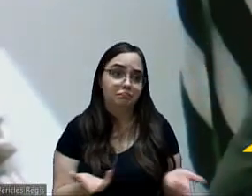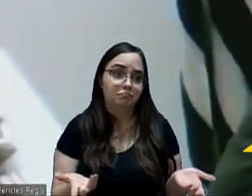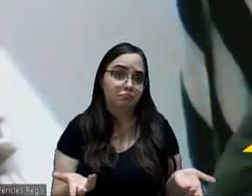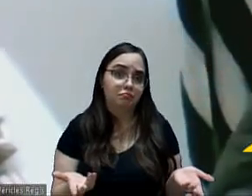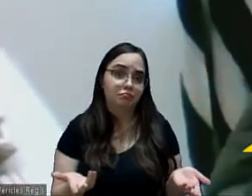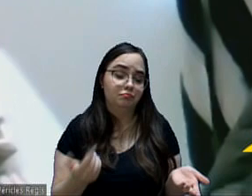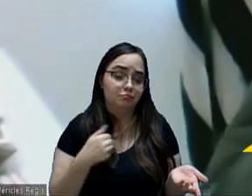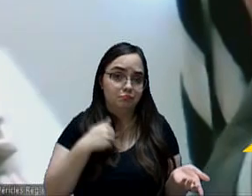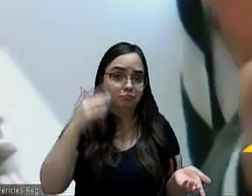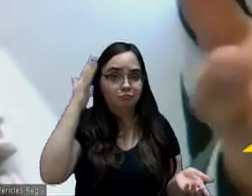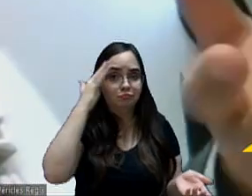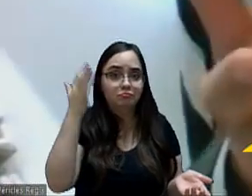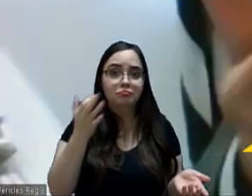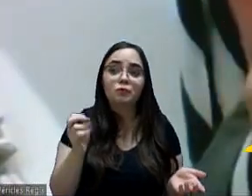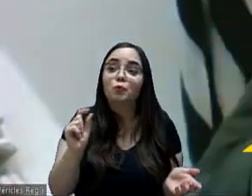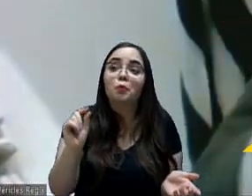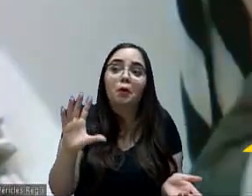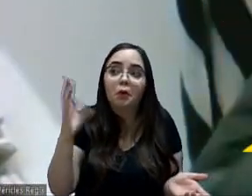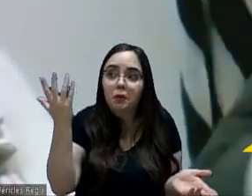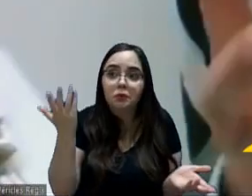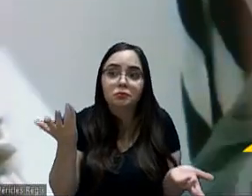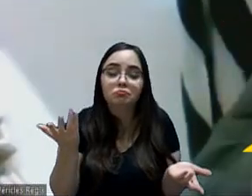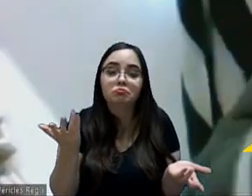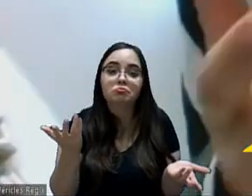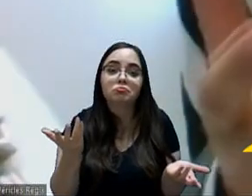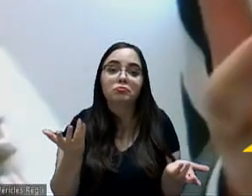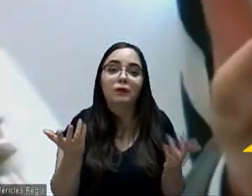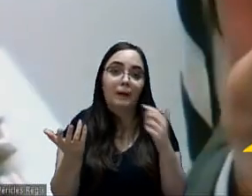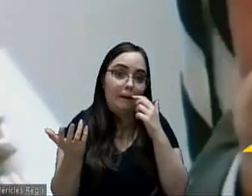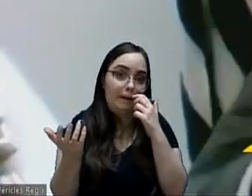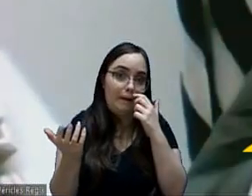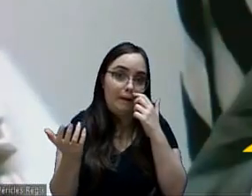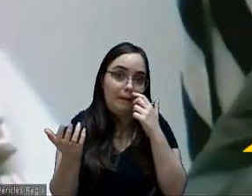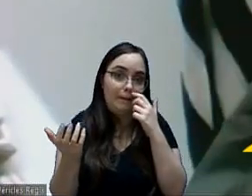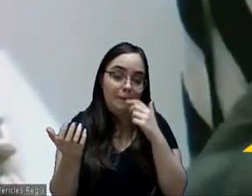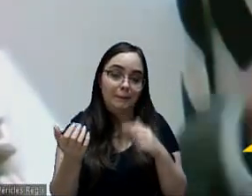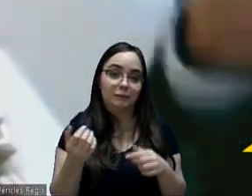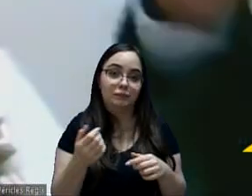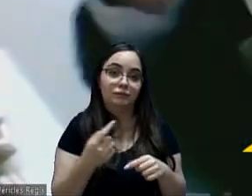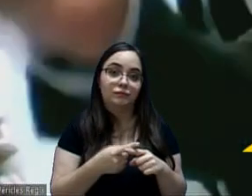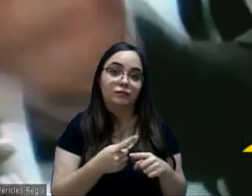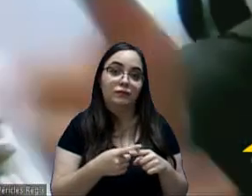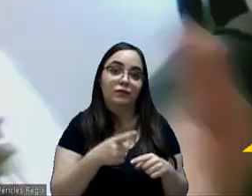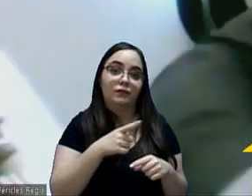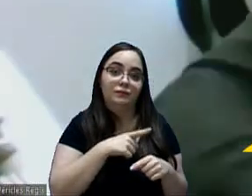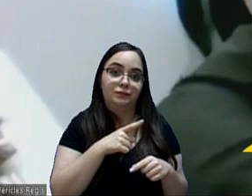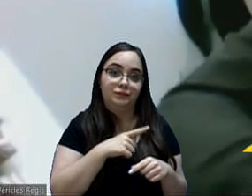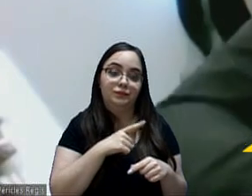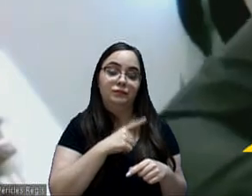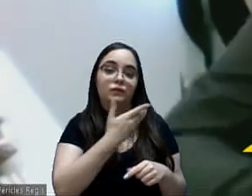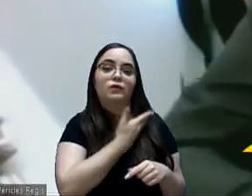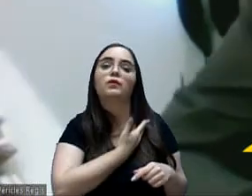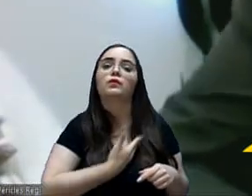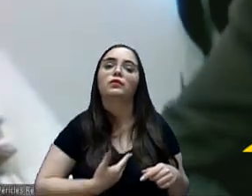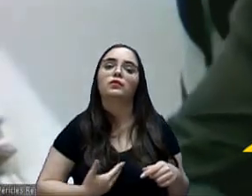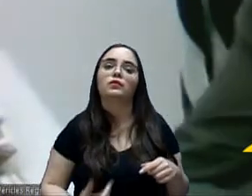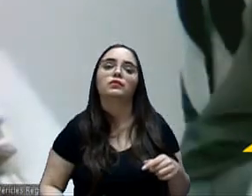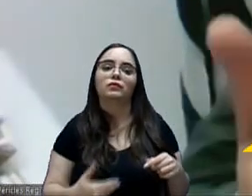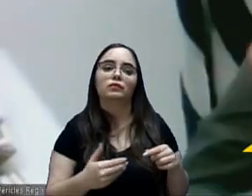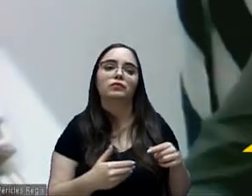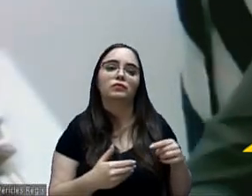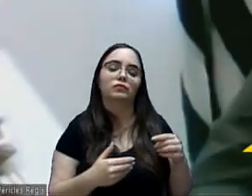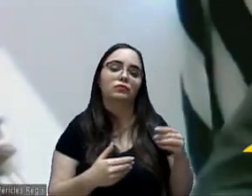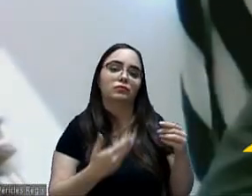Eu não consigo entender o que aconteceu, aonde foi que isso se perdeu. Tem trânsito com o governo federal, tem trânsito com não sei